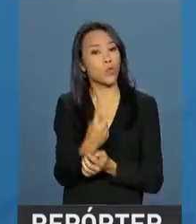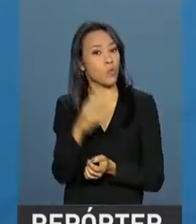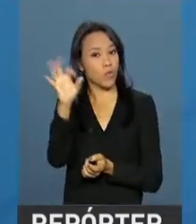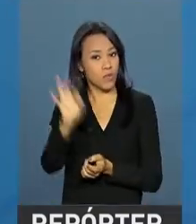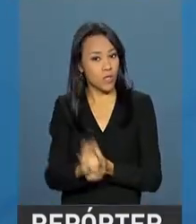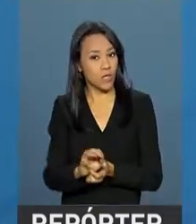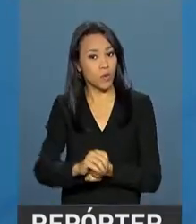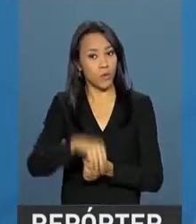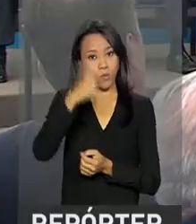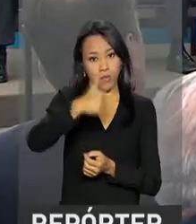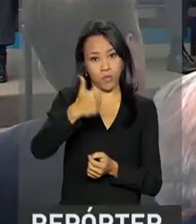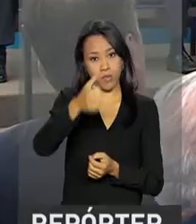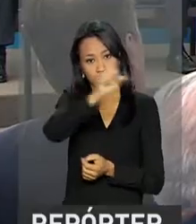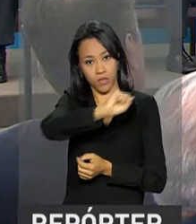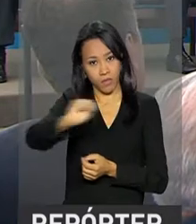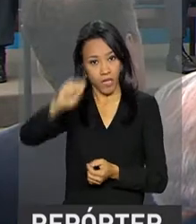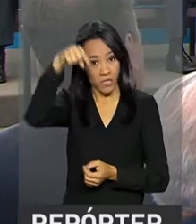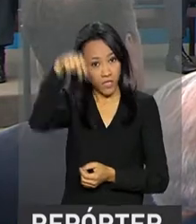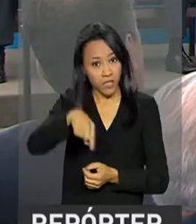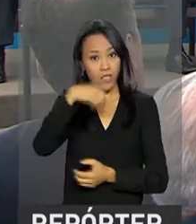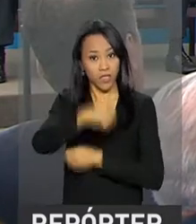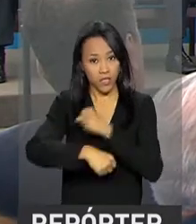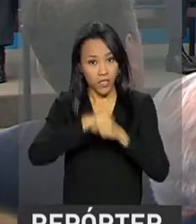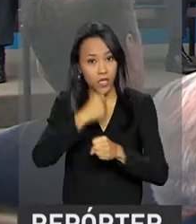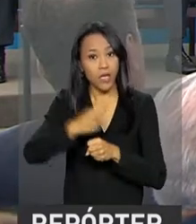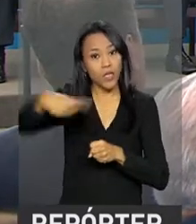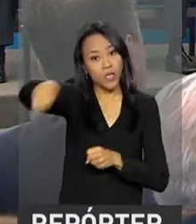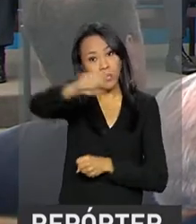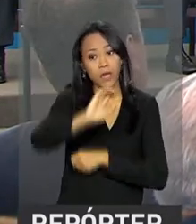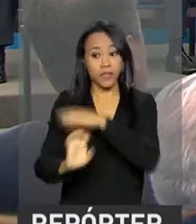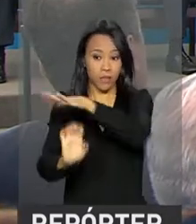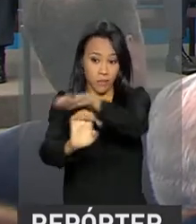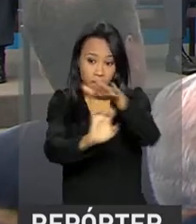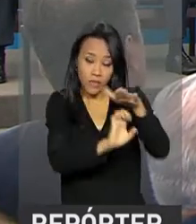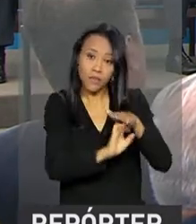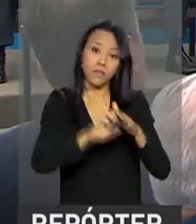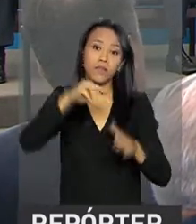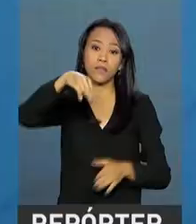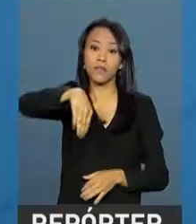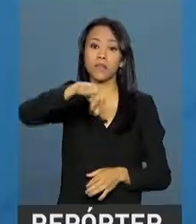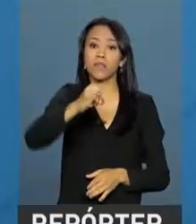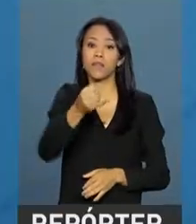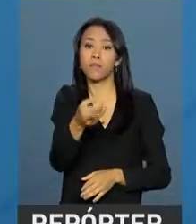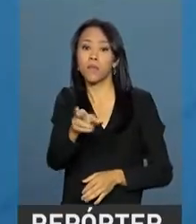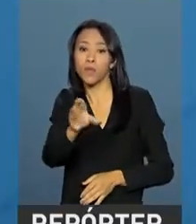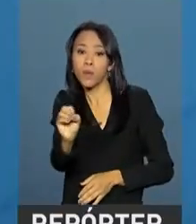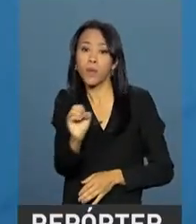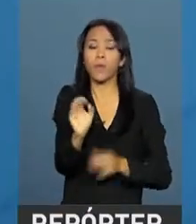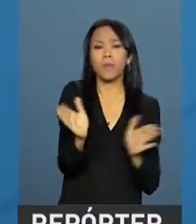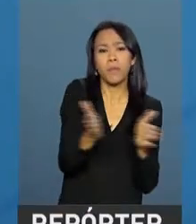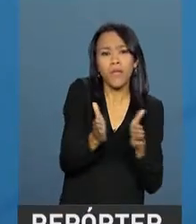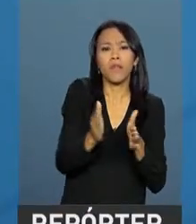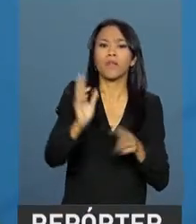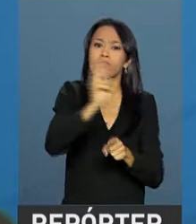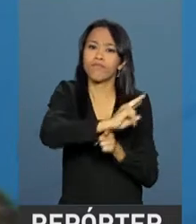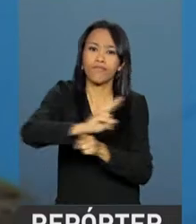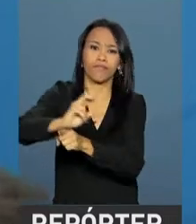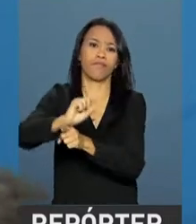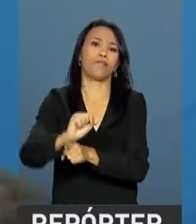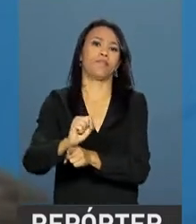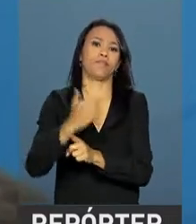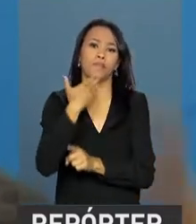deste ano para as micro pequenas e médias empresas portanto a sua recomendação e aqui revela uma pequena